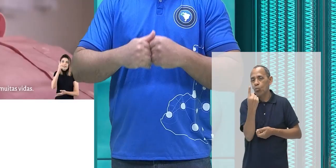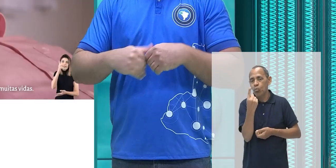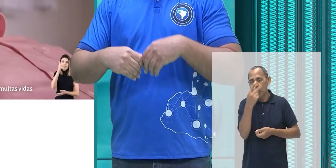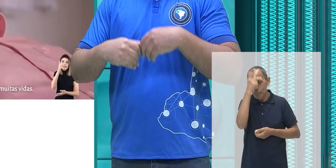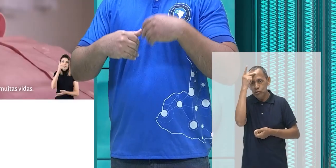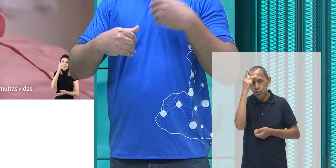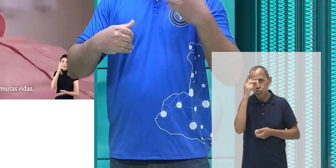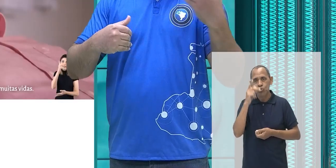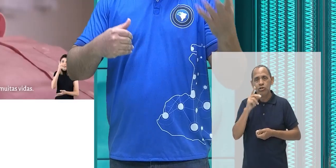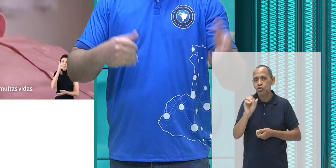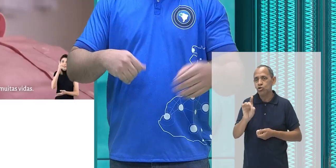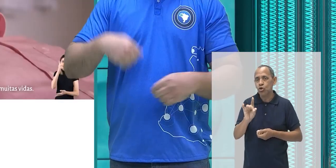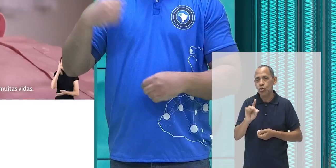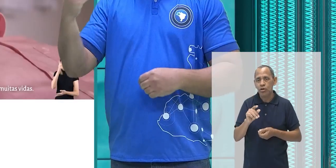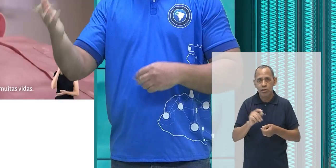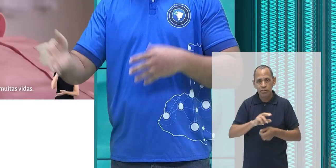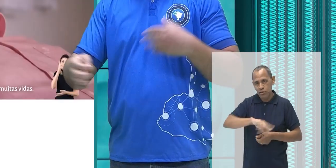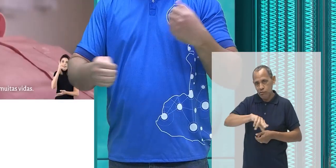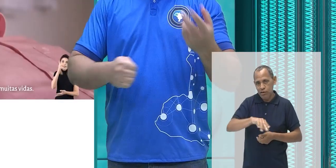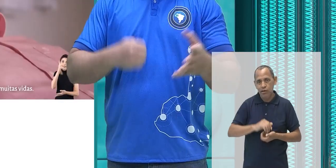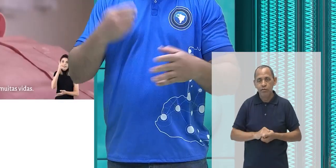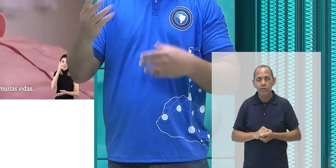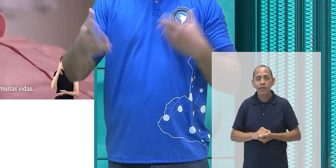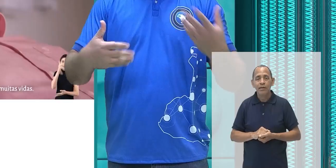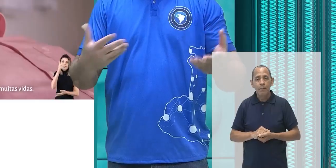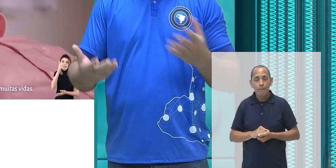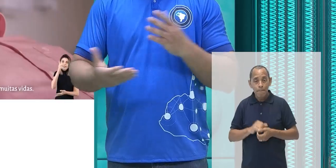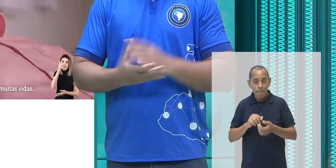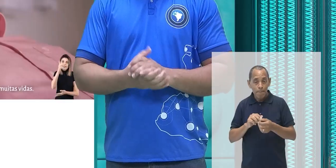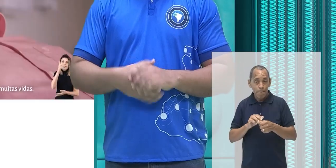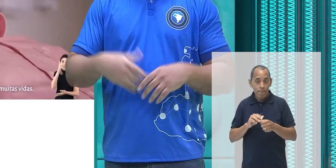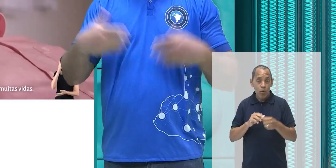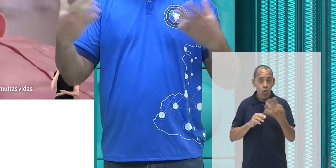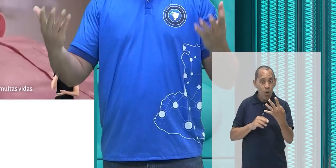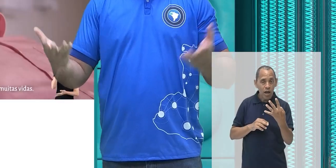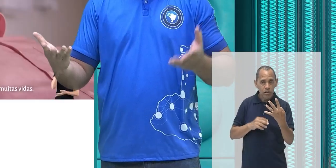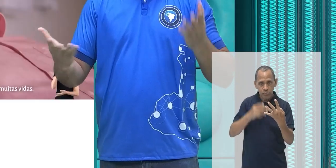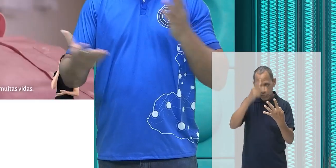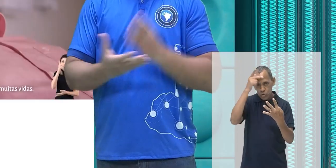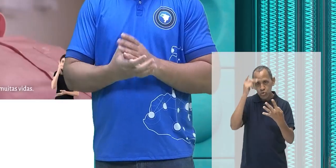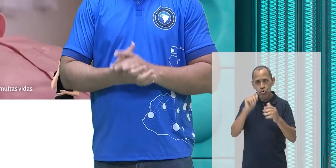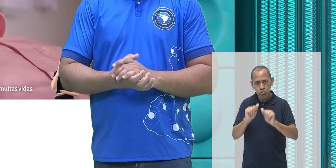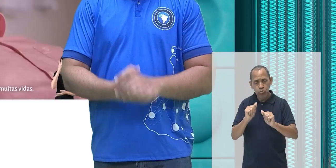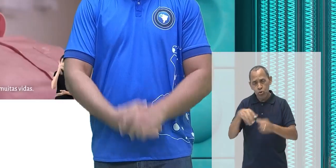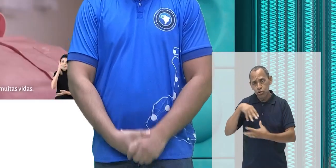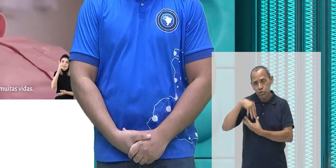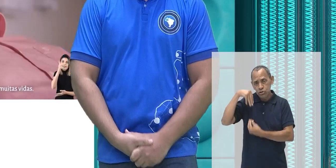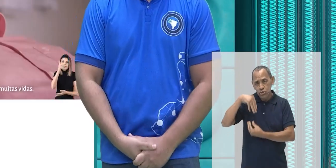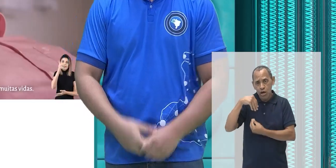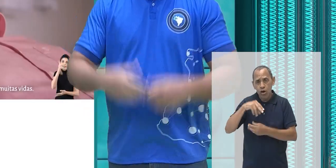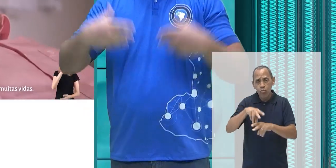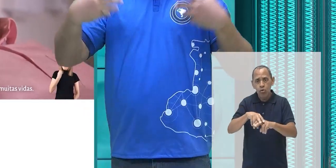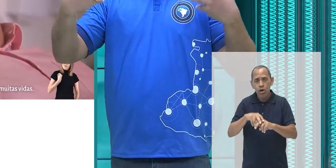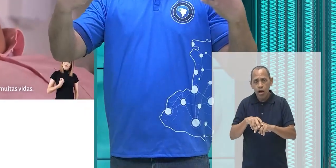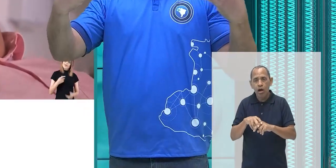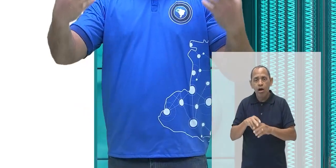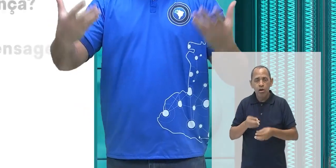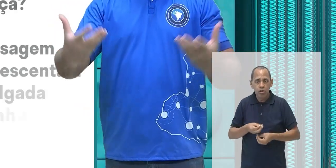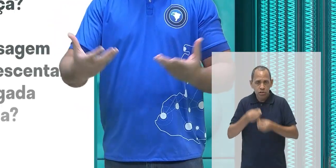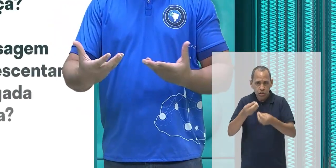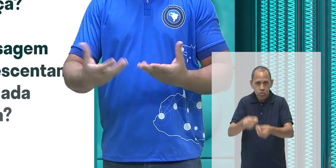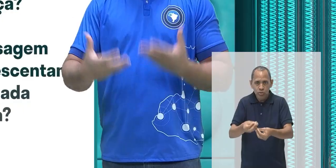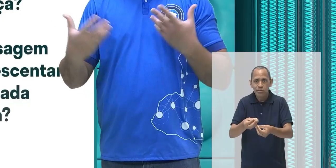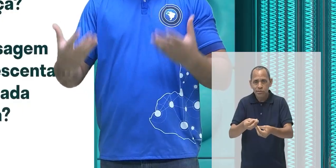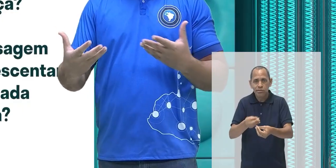pode salvar a vida de outras pessoas, do José, da Maria, do João, de quem precisar. Até 4 pessoas podem ser salvas. Então,